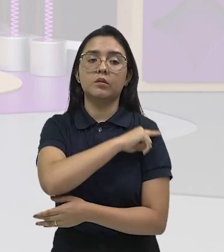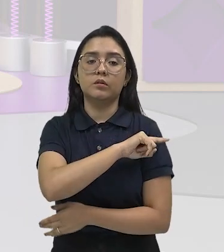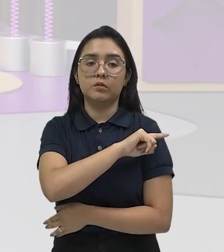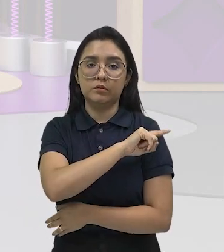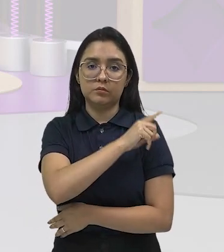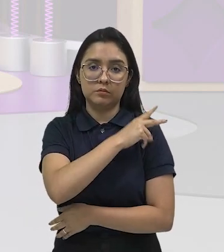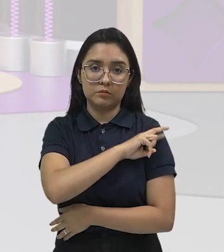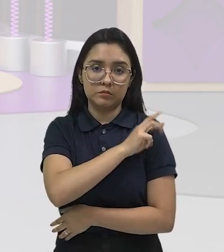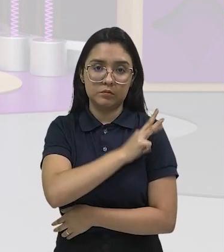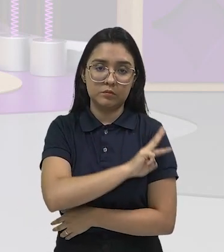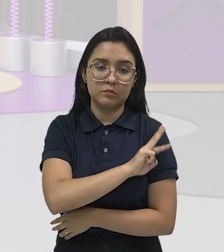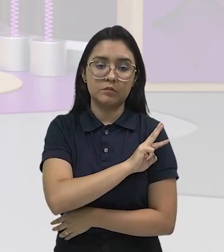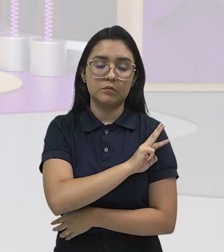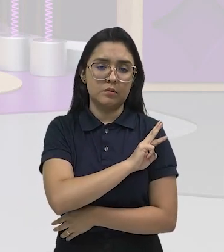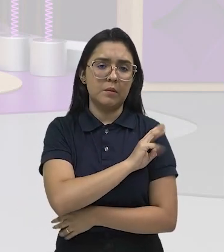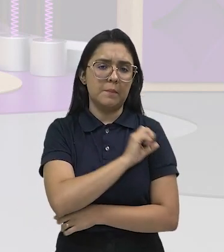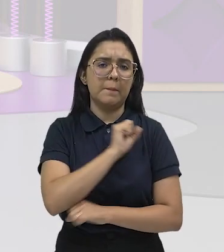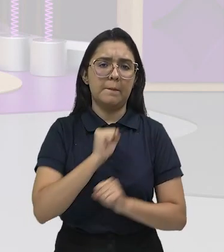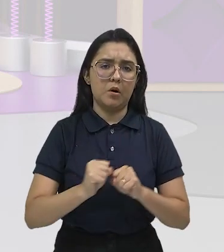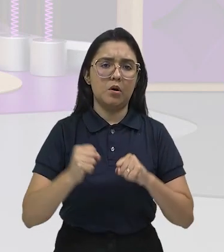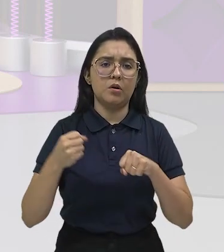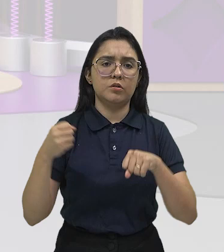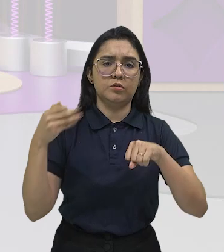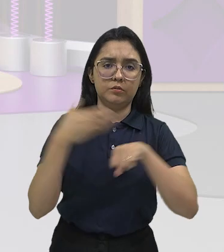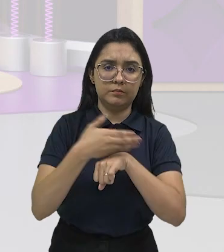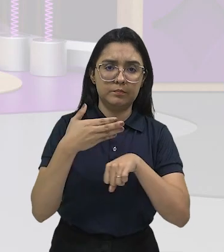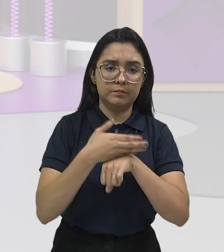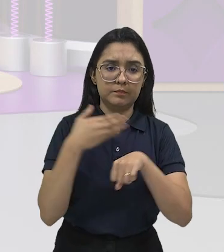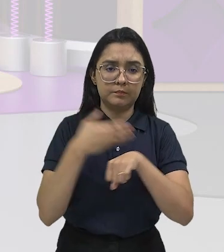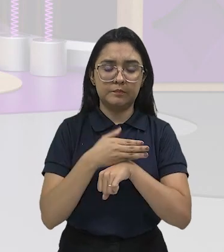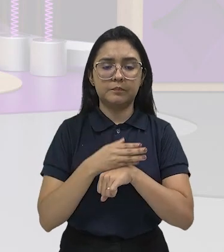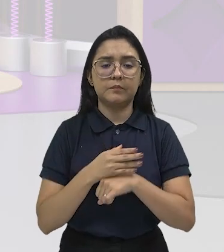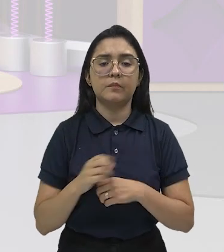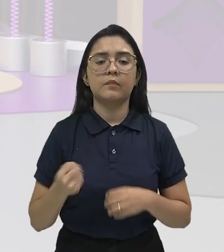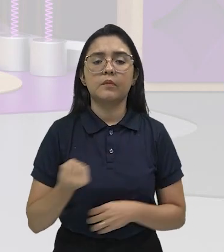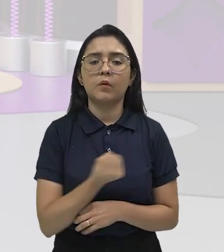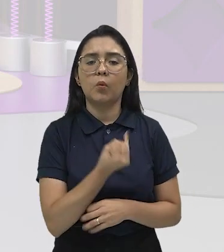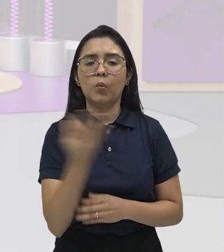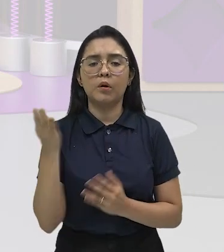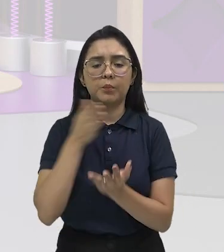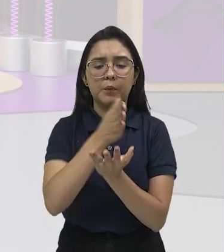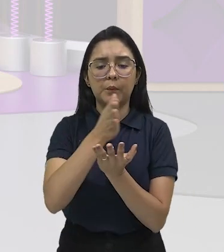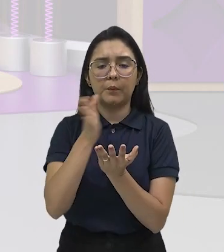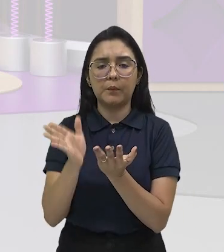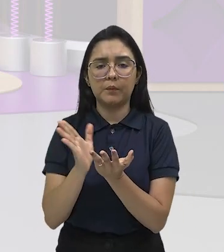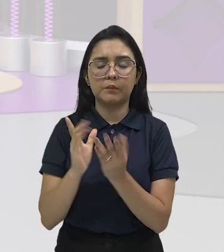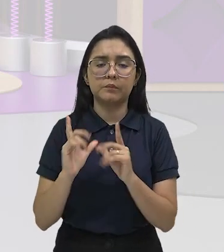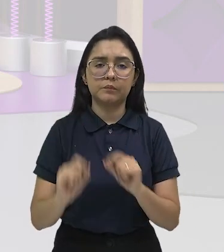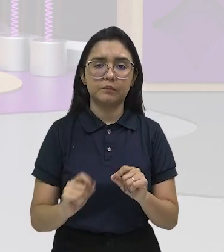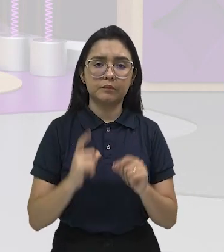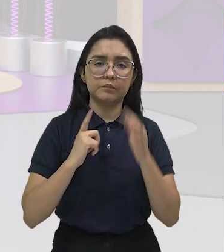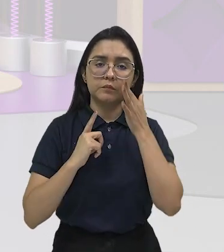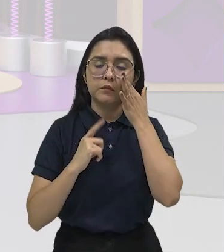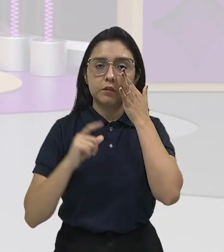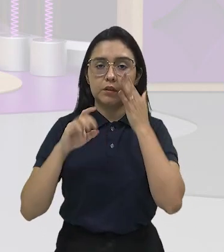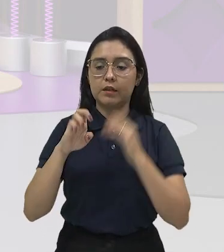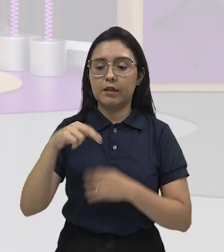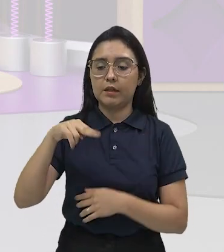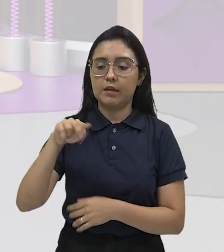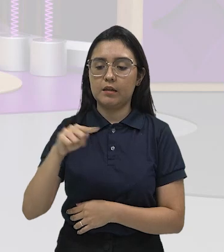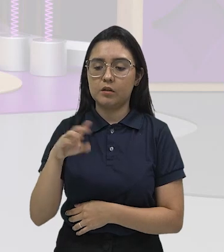pode frequentar. Quantos caminhos diferentes na educação Enzo pode